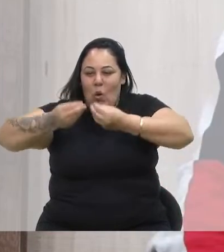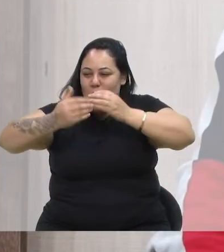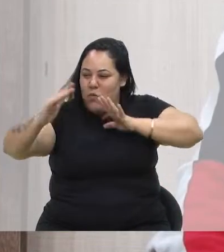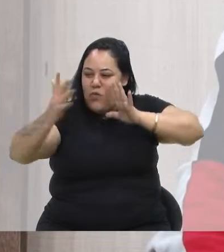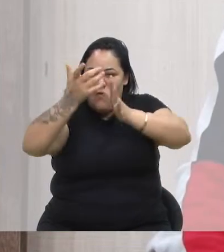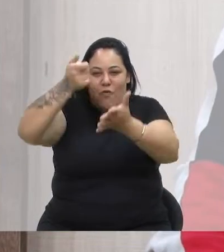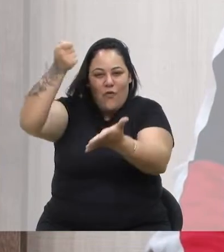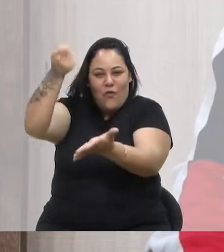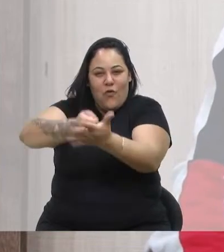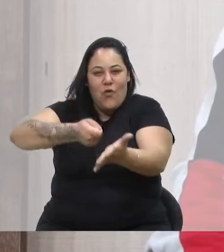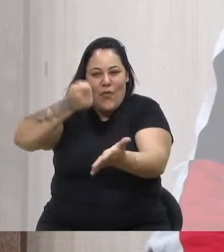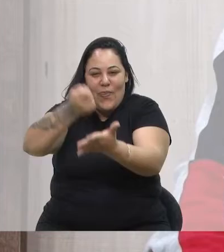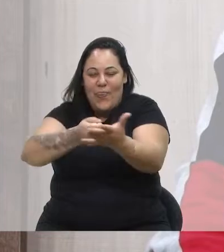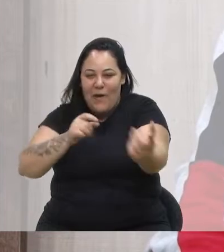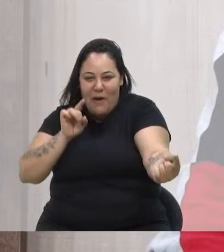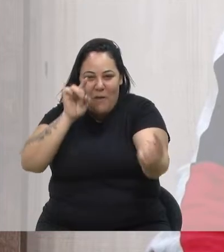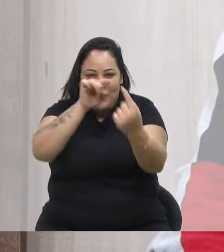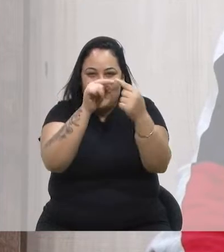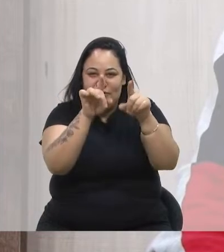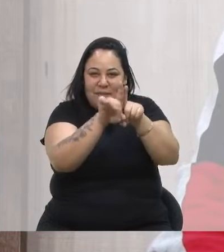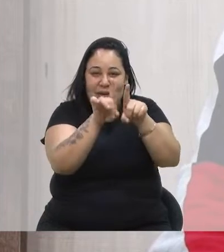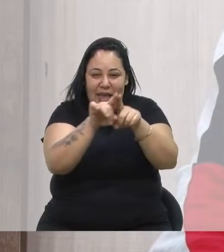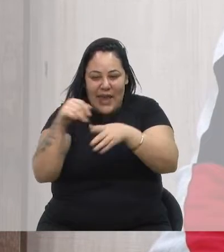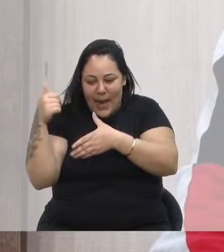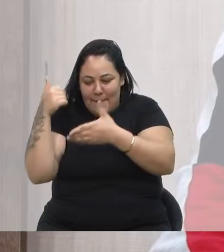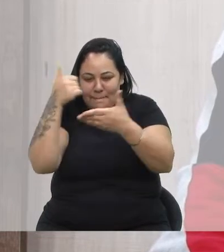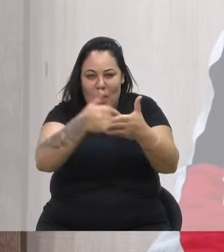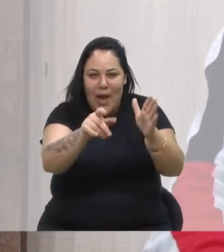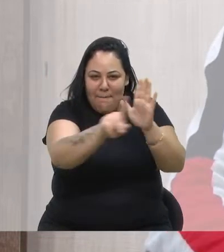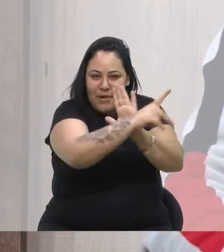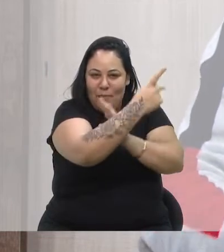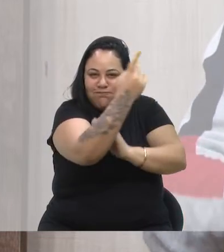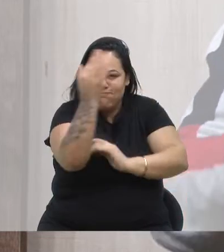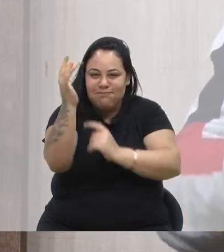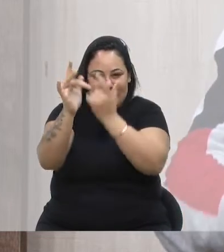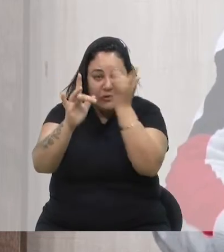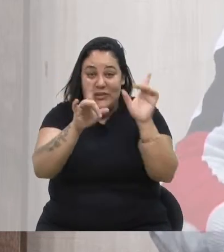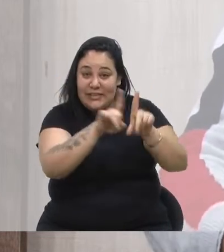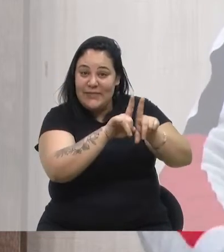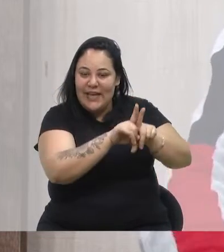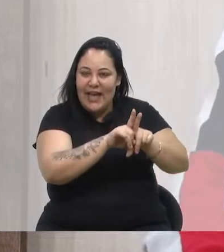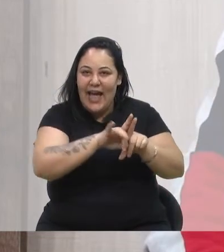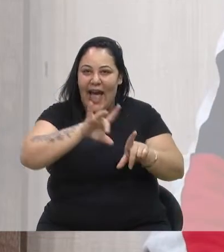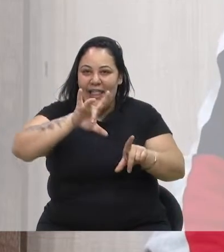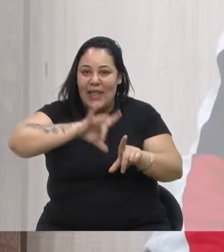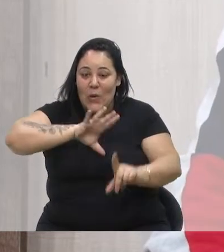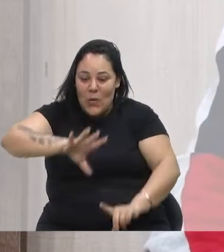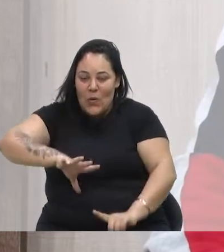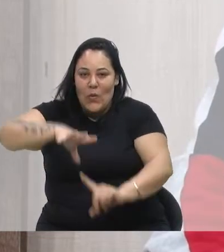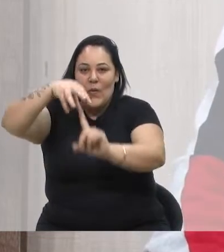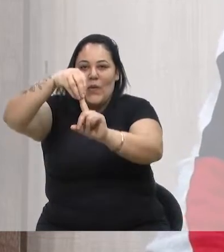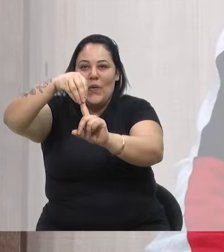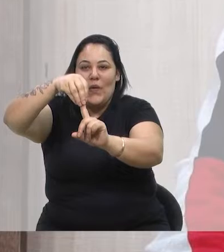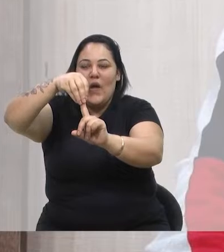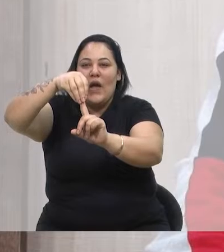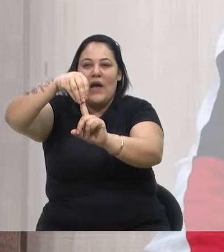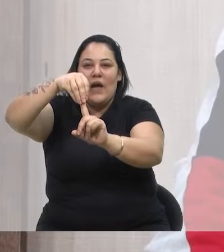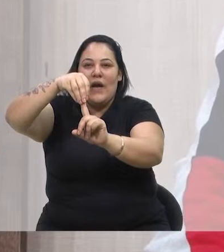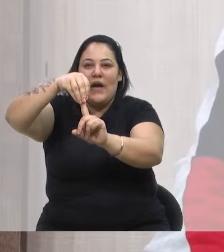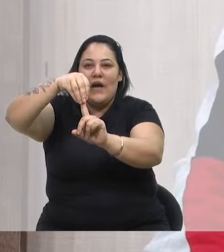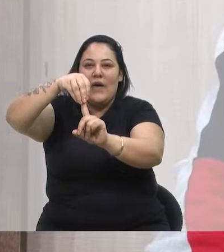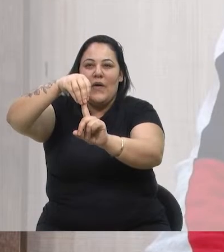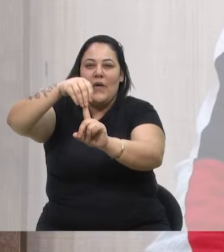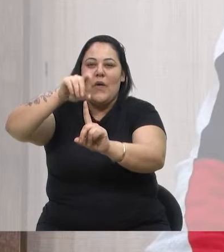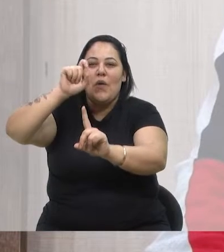fato como é que é lutar por esses propósitos, sobretudo de defesa da própria natureza. E aí ganha